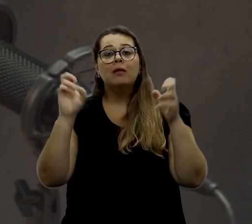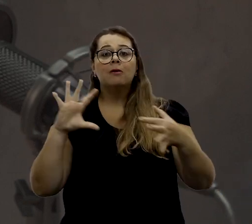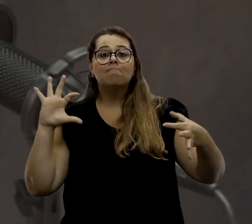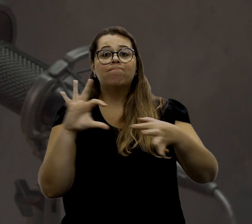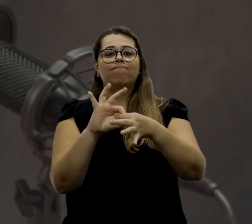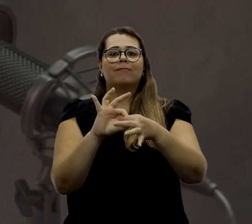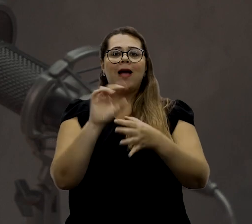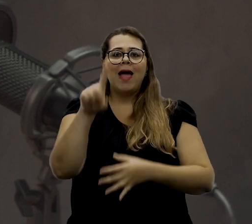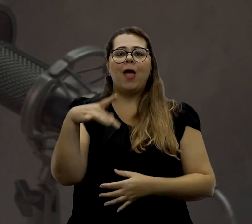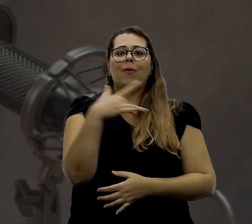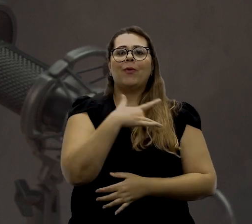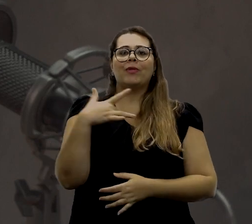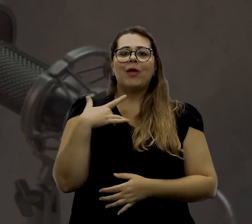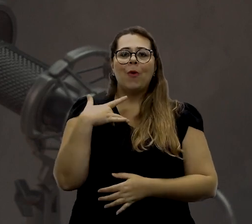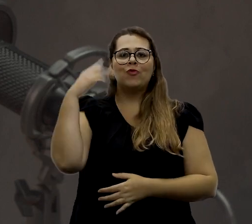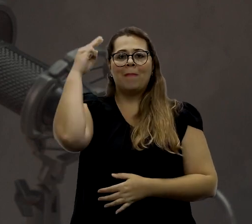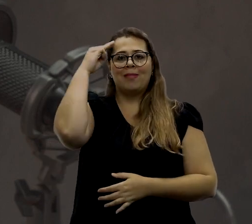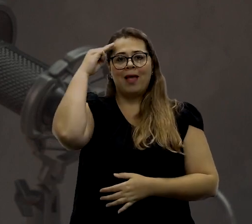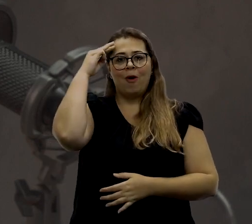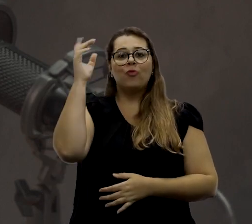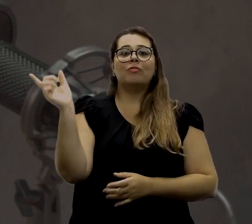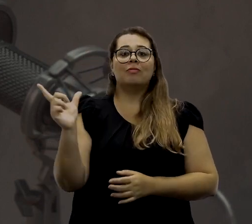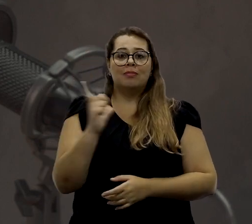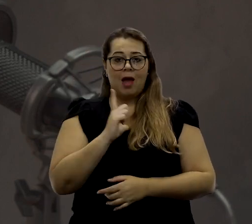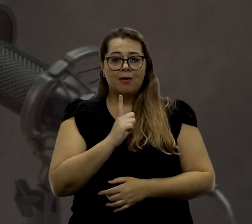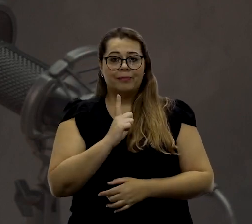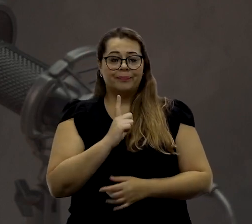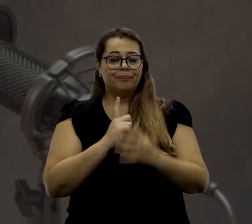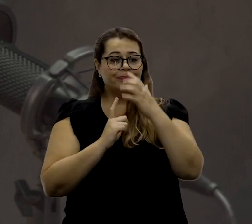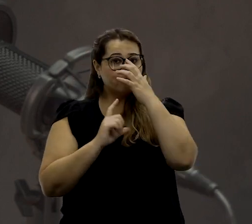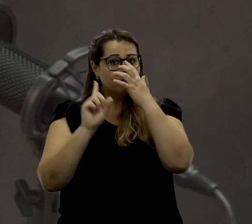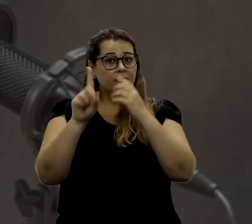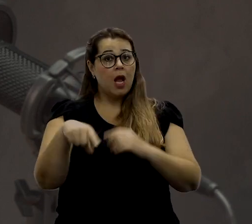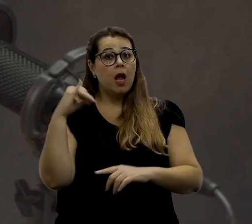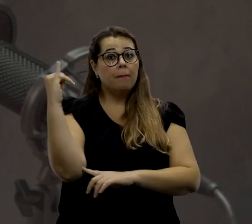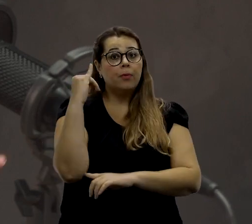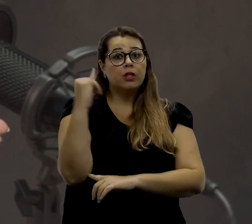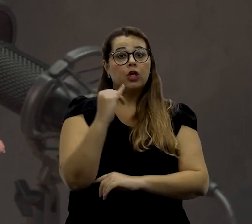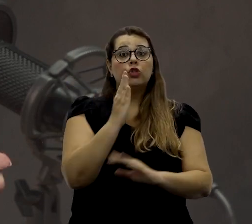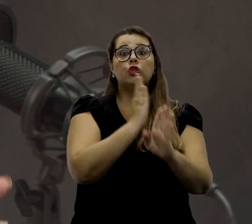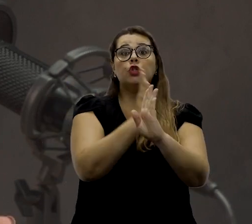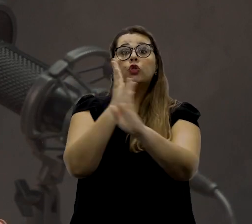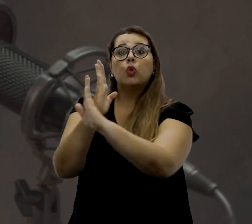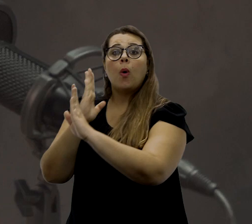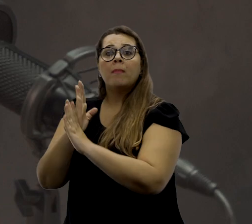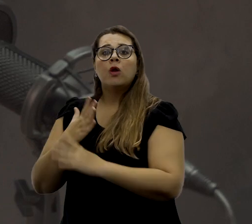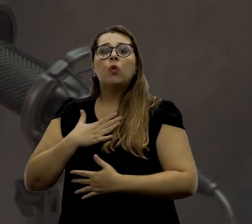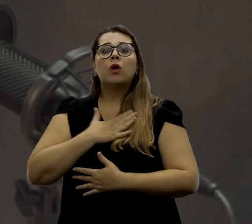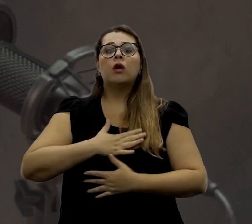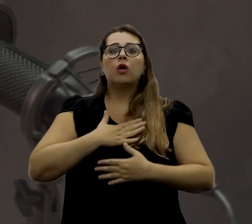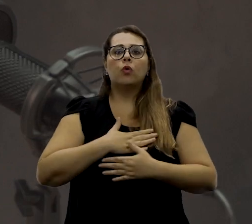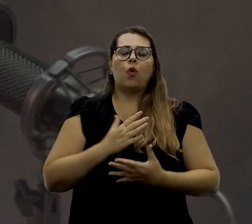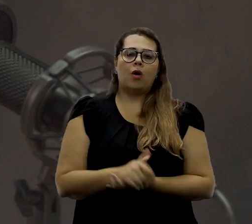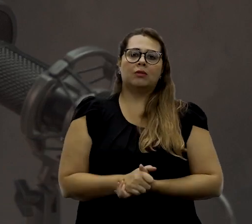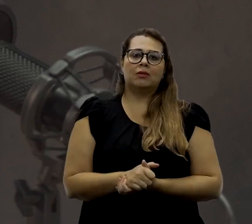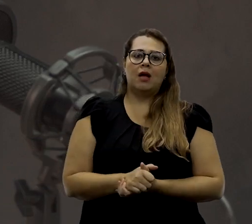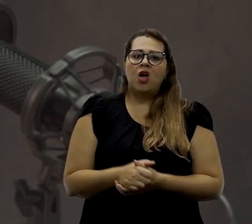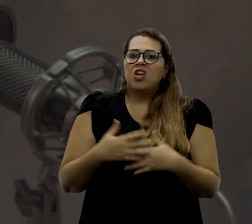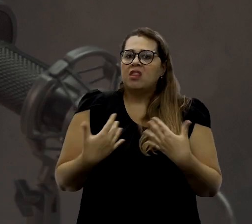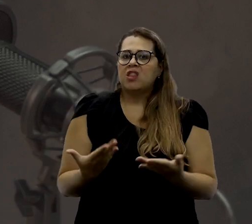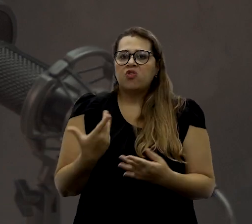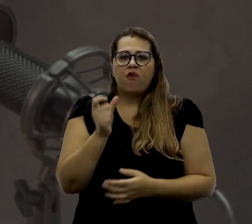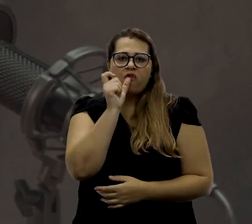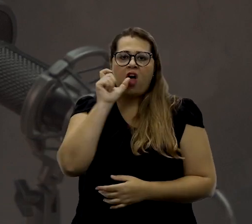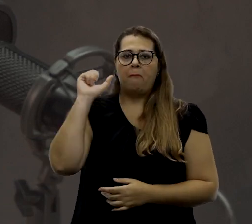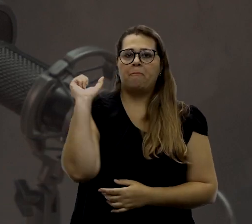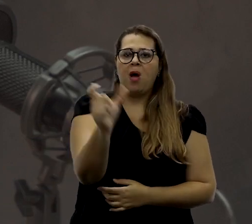dizer, isso é um sinal de saúde mental, né? Então, é muito importante. Então, dizer para o outro, isso é mimimi,